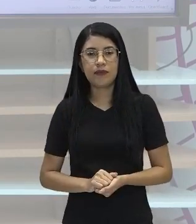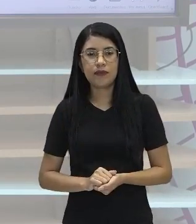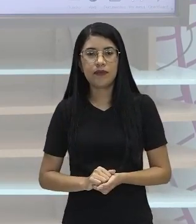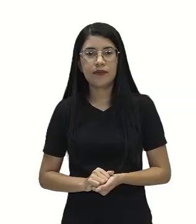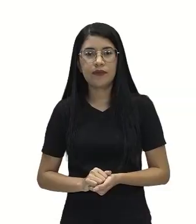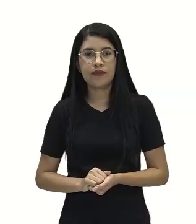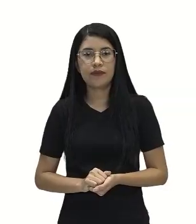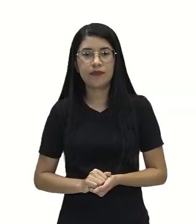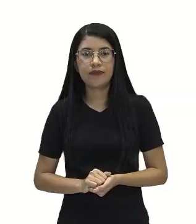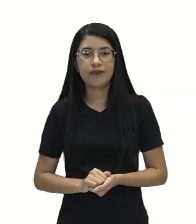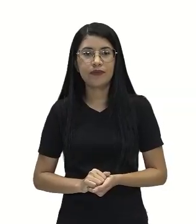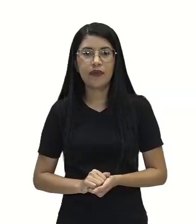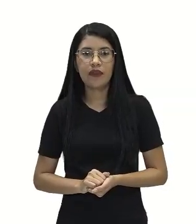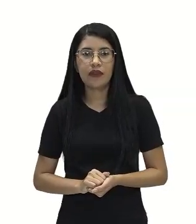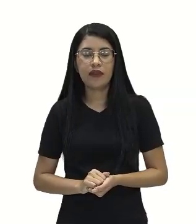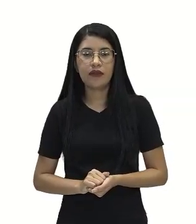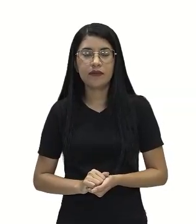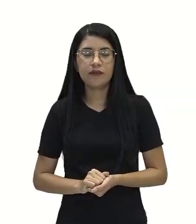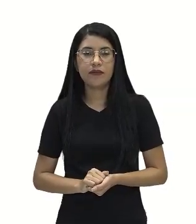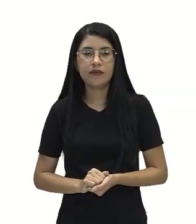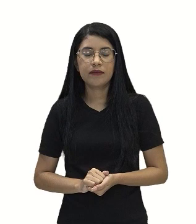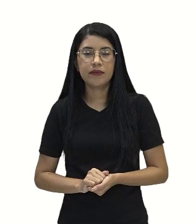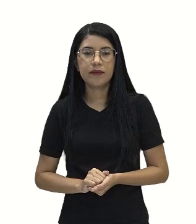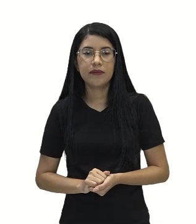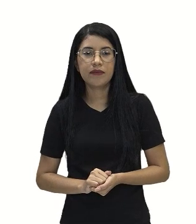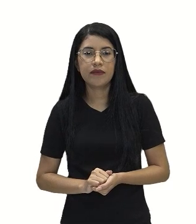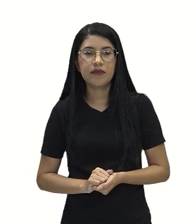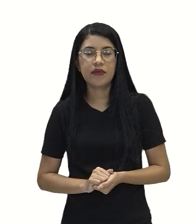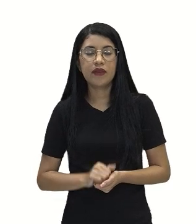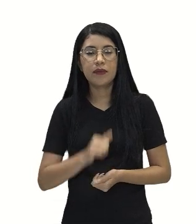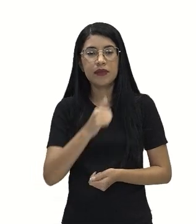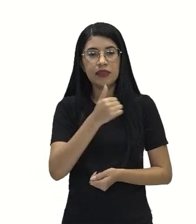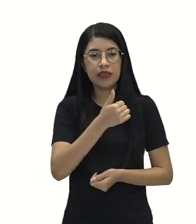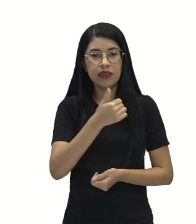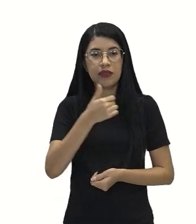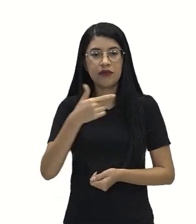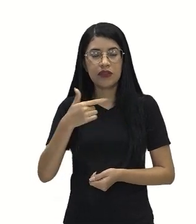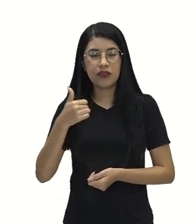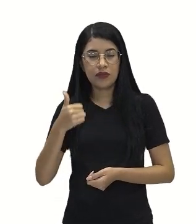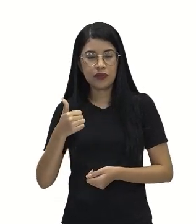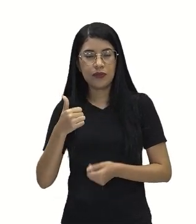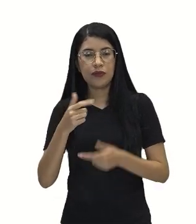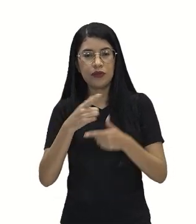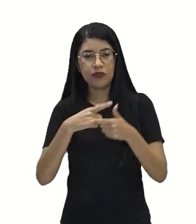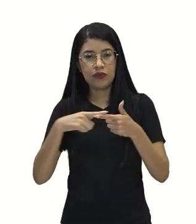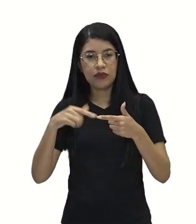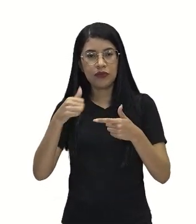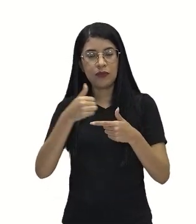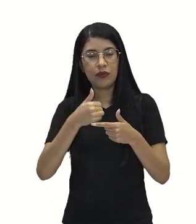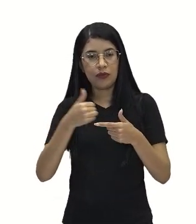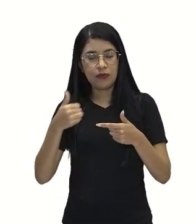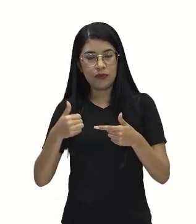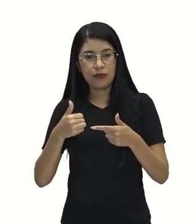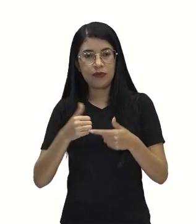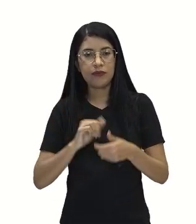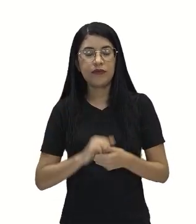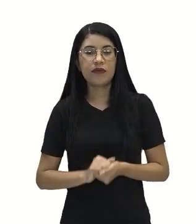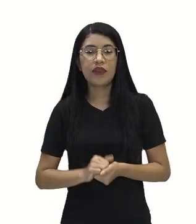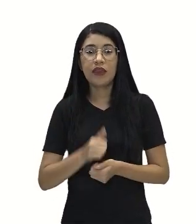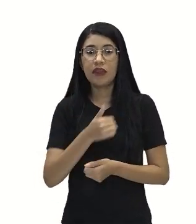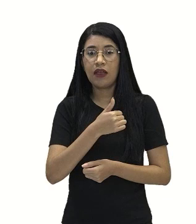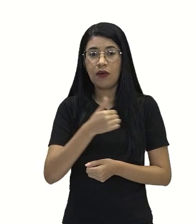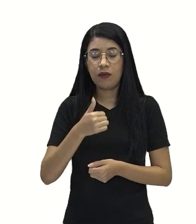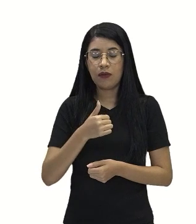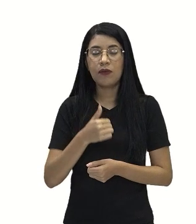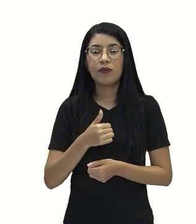dele. Olha só. Então, olha, 121 é por 11, que vai dar quanto? Vai dar 11. 11